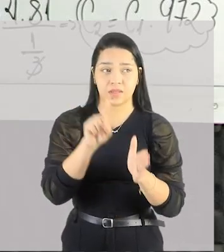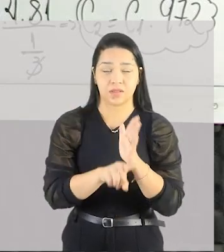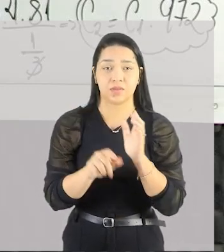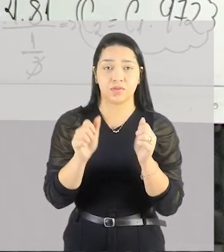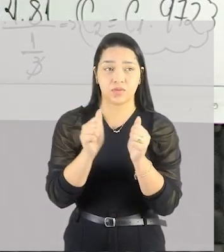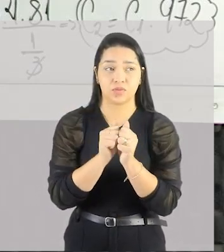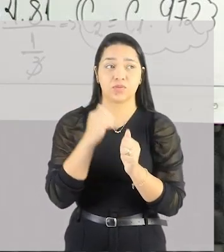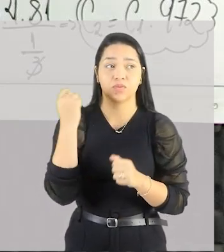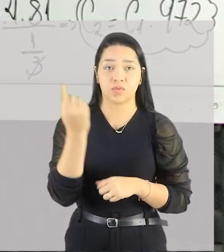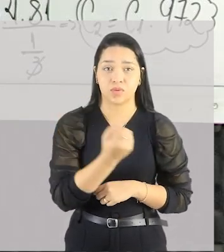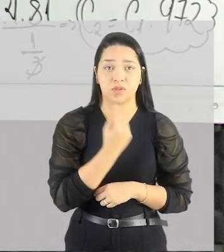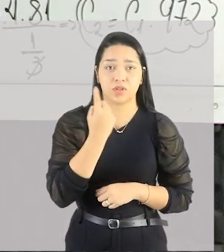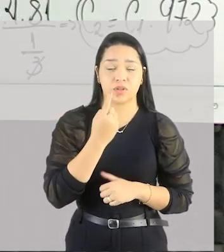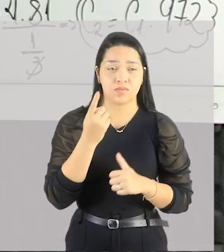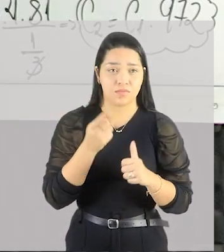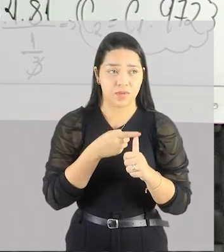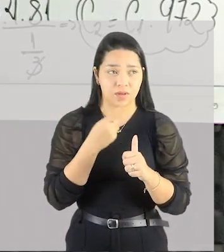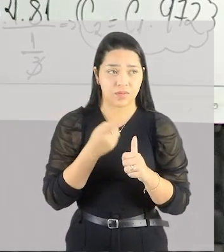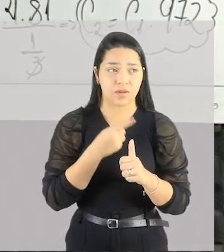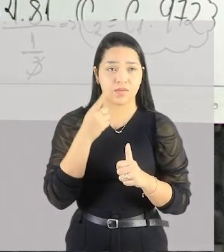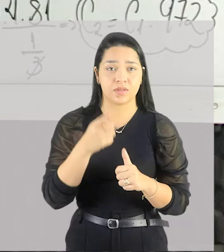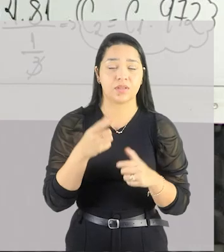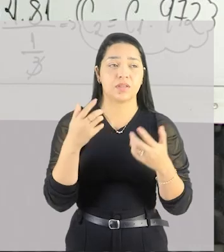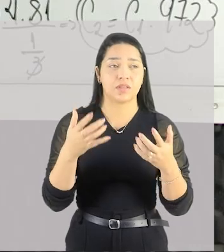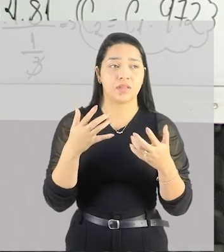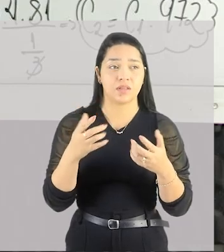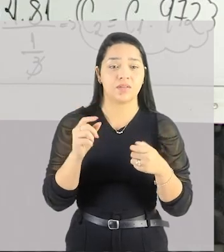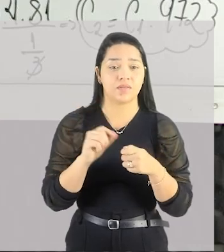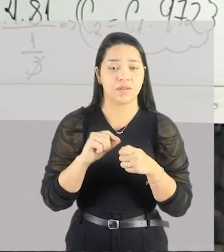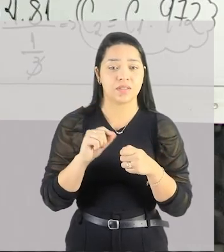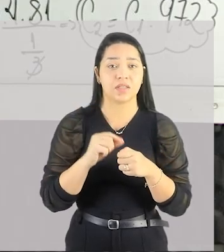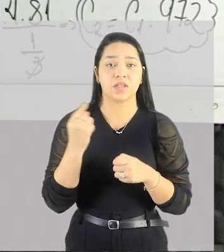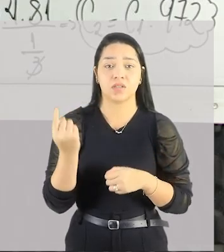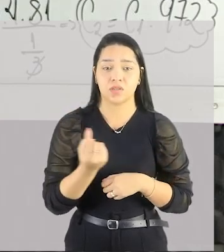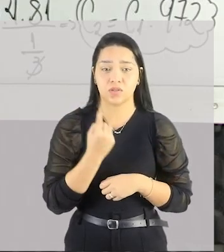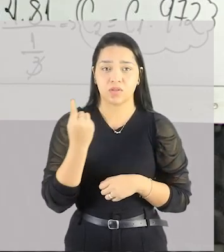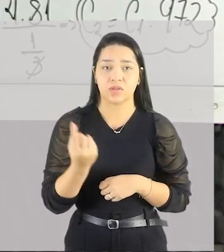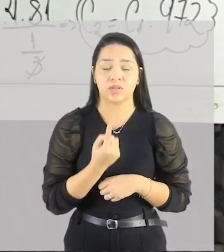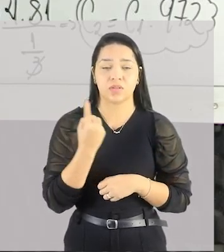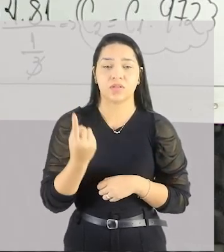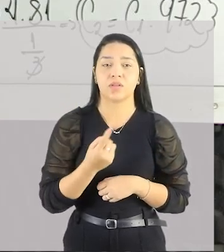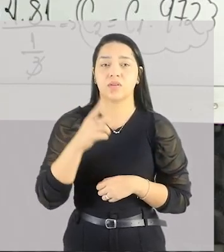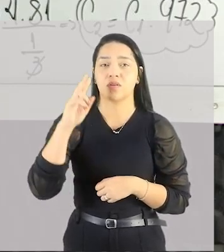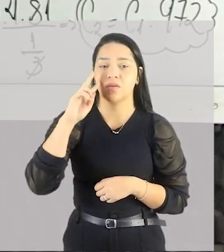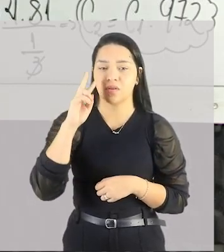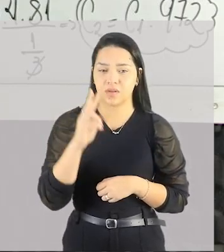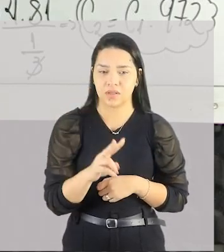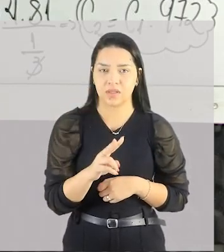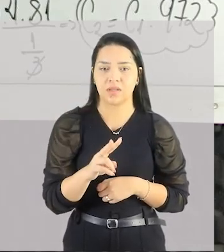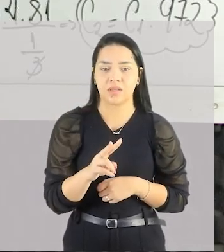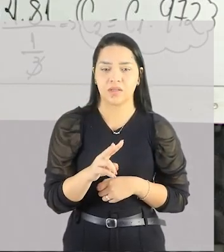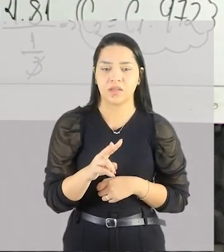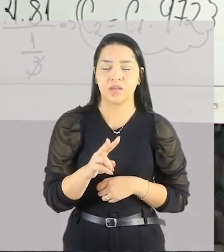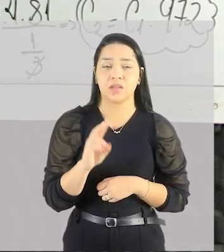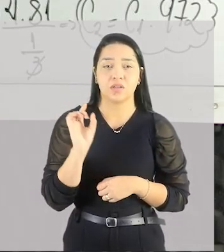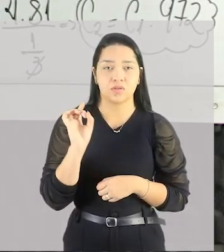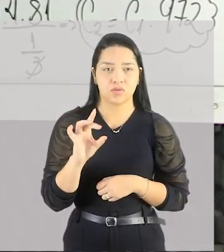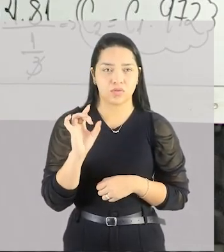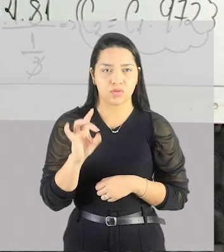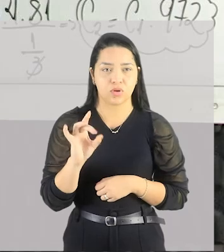tomar cuidado na hora que eu for fazendo as pequenas contas e as substituições. Aqui teve conta de potência,